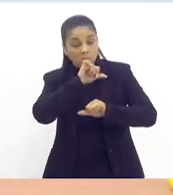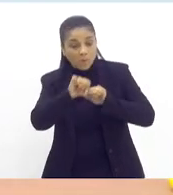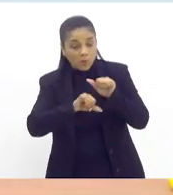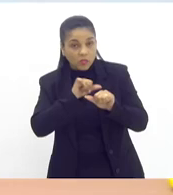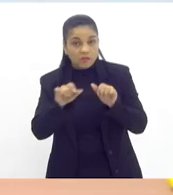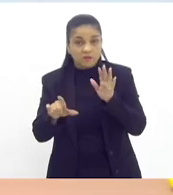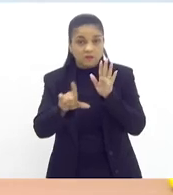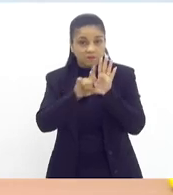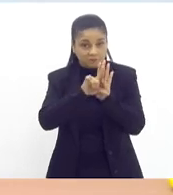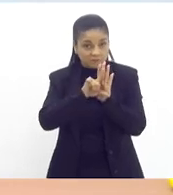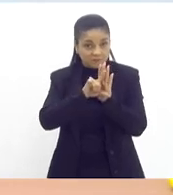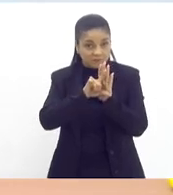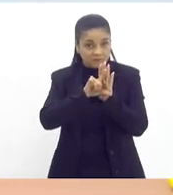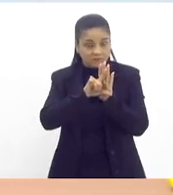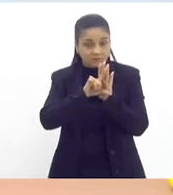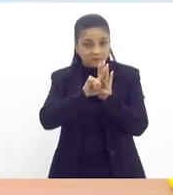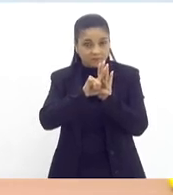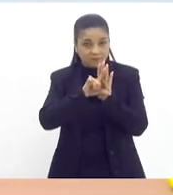legislação